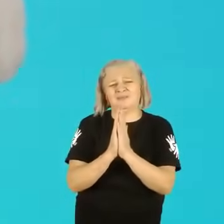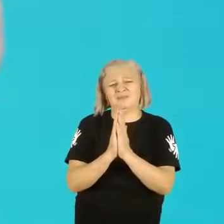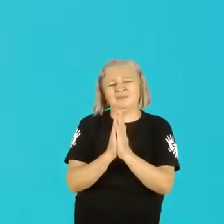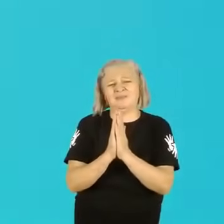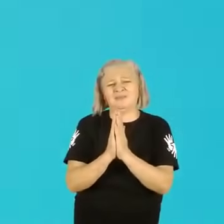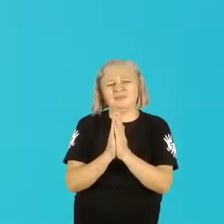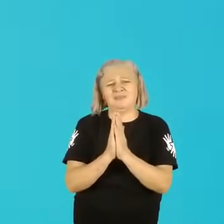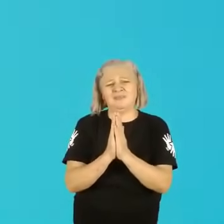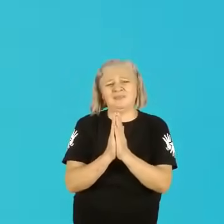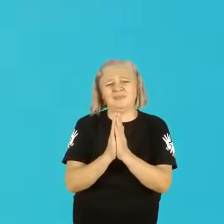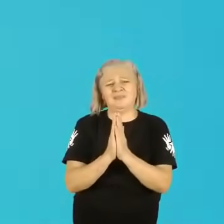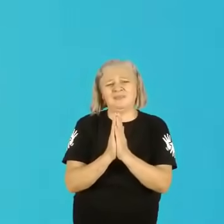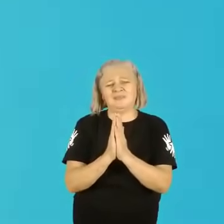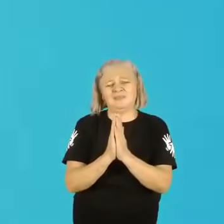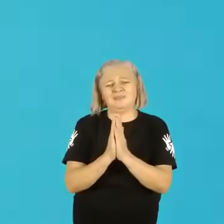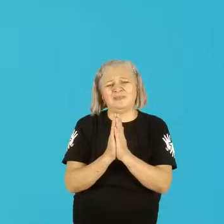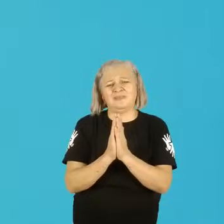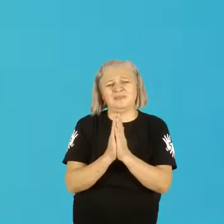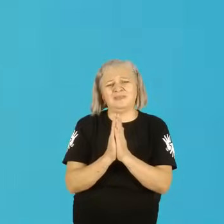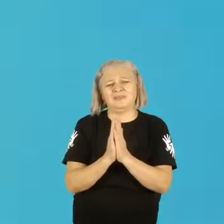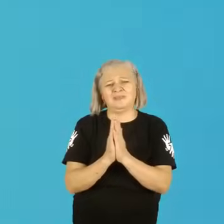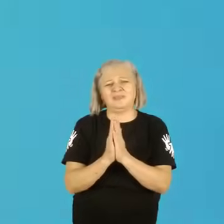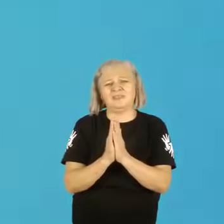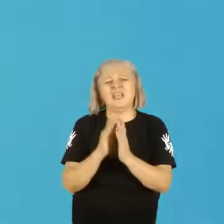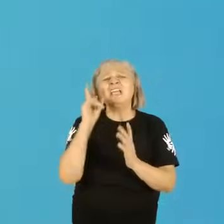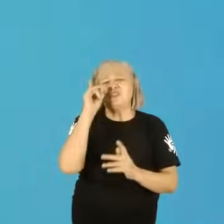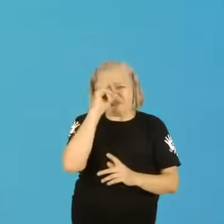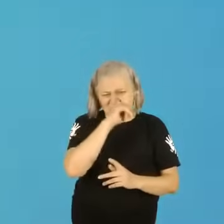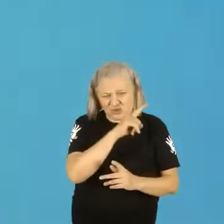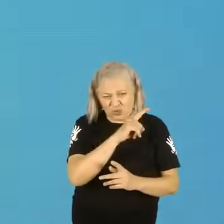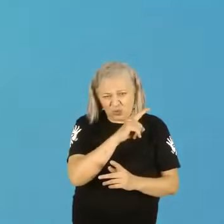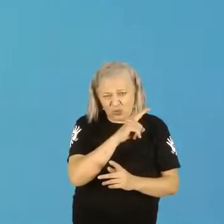Não vai dar. Ah, não, é muito difícil.